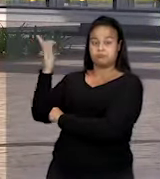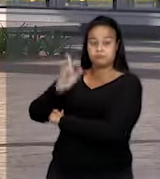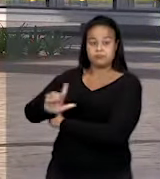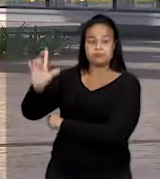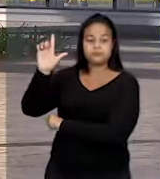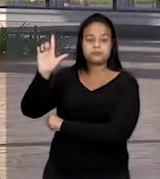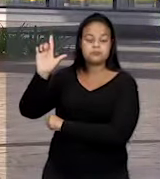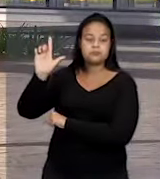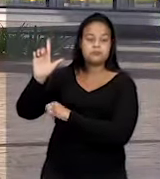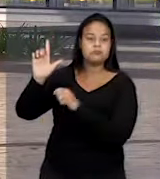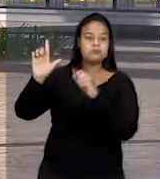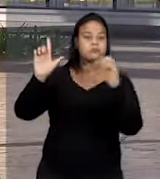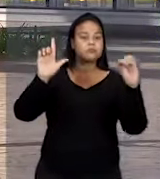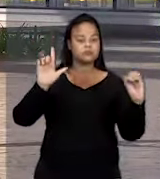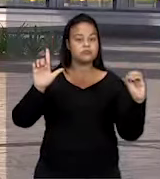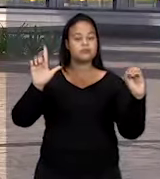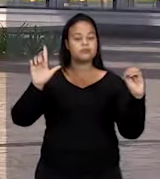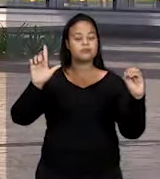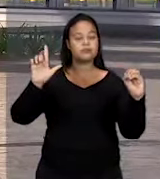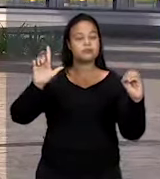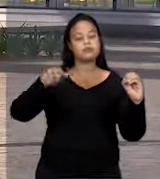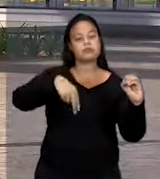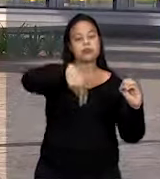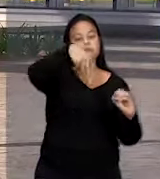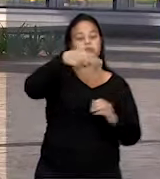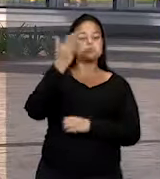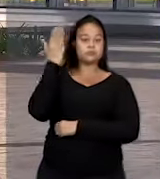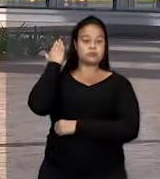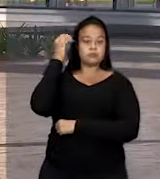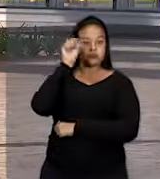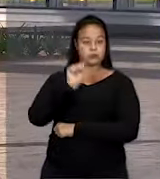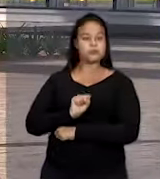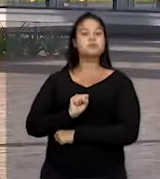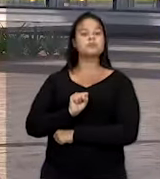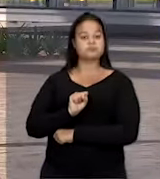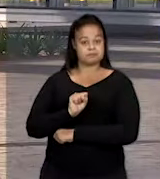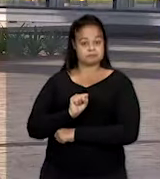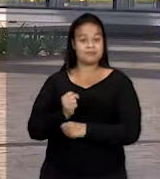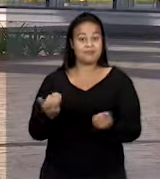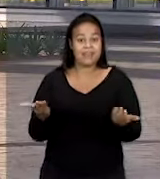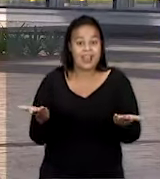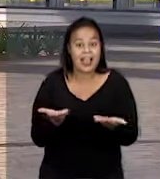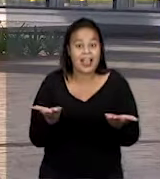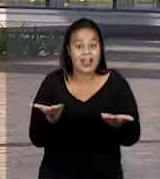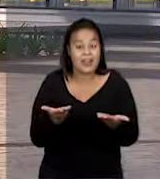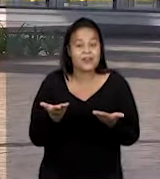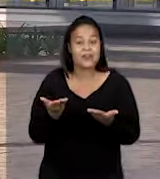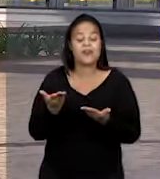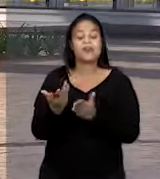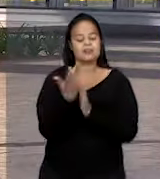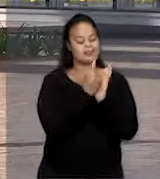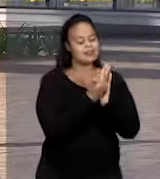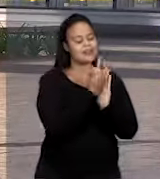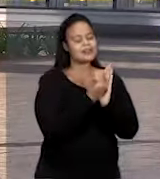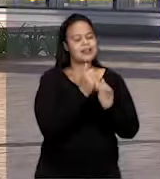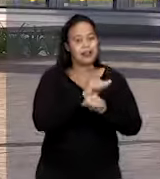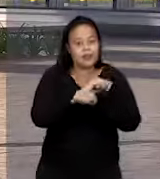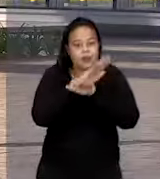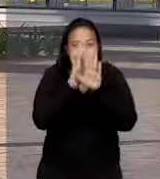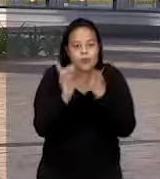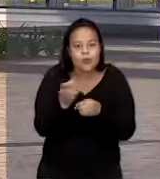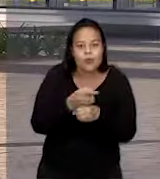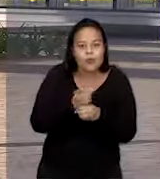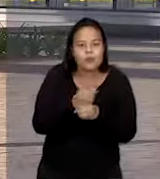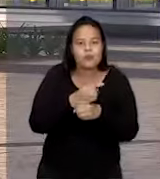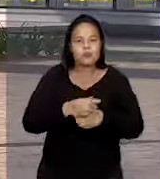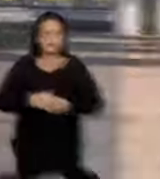leste, esquerda oeste, à frente norte e atrás o sul. Agora, nós vamos desenhar a Rosa